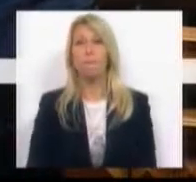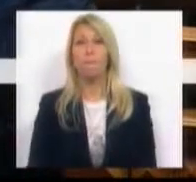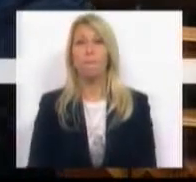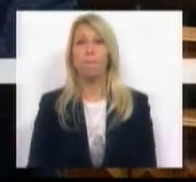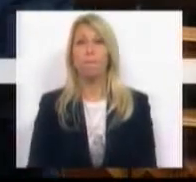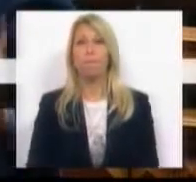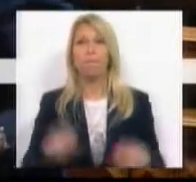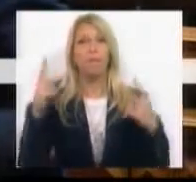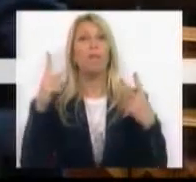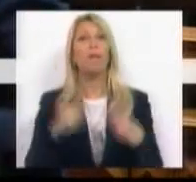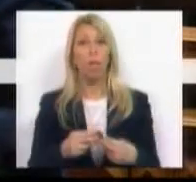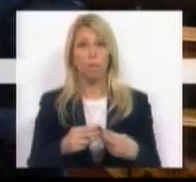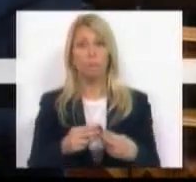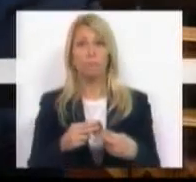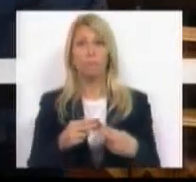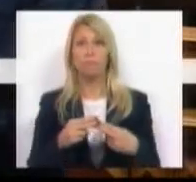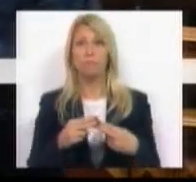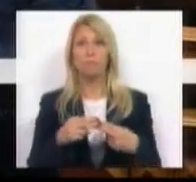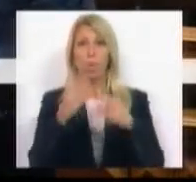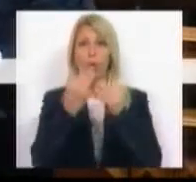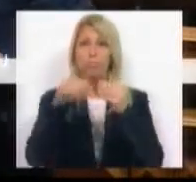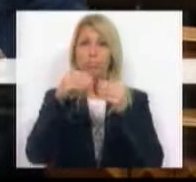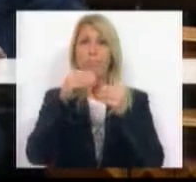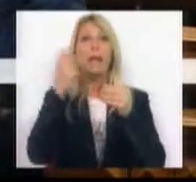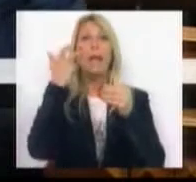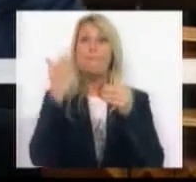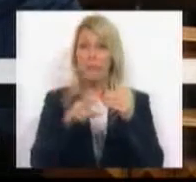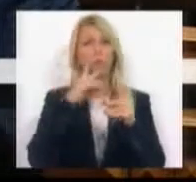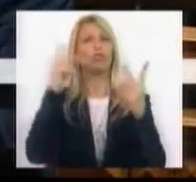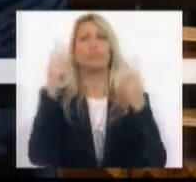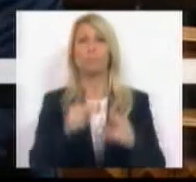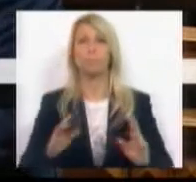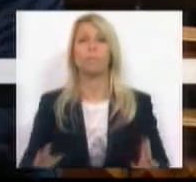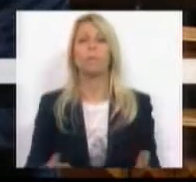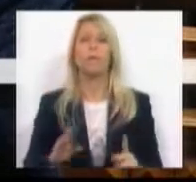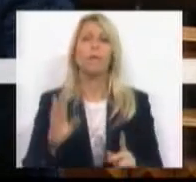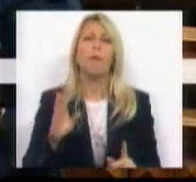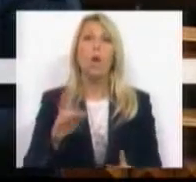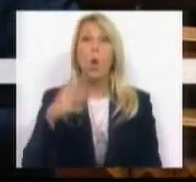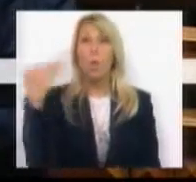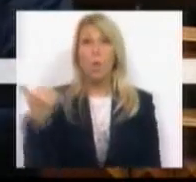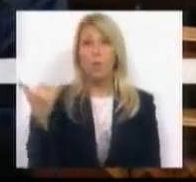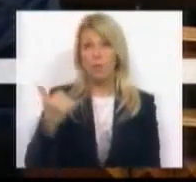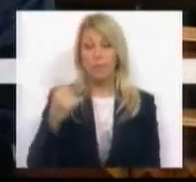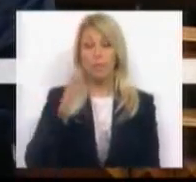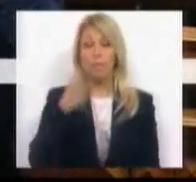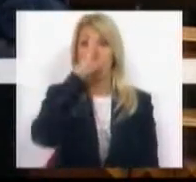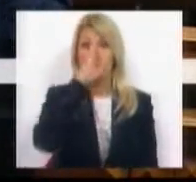o corte cumulativo das pensões. Mas o vice-primeiro-ministro e líder do